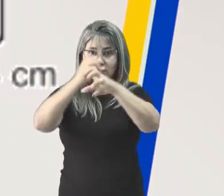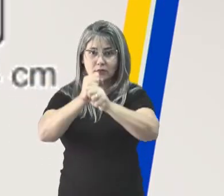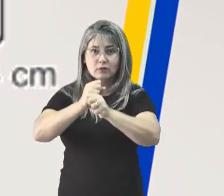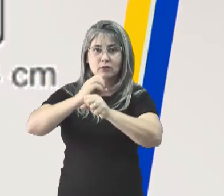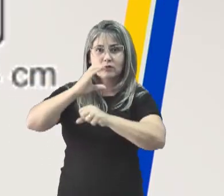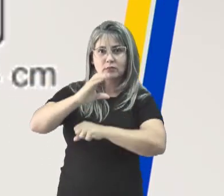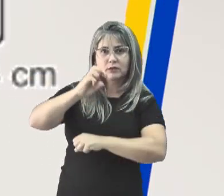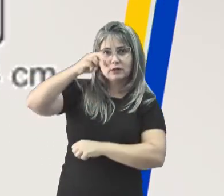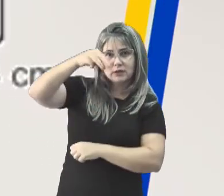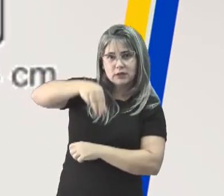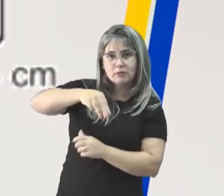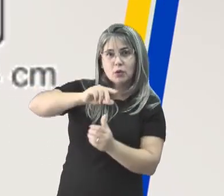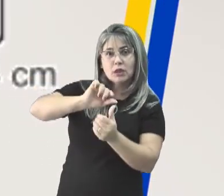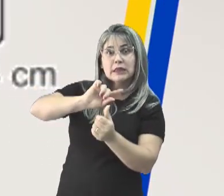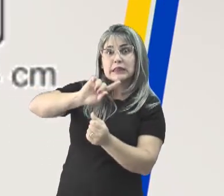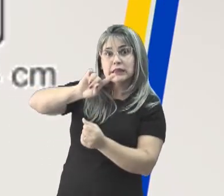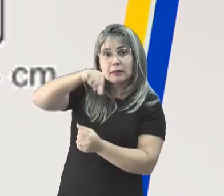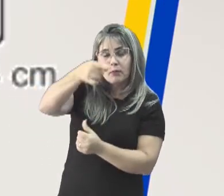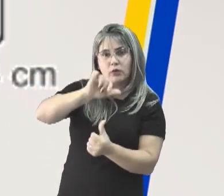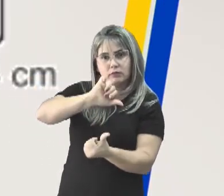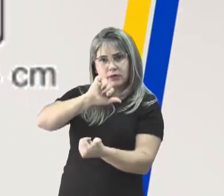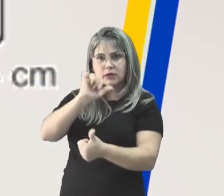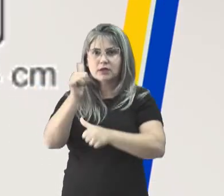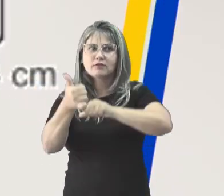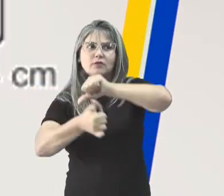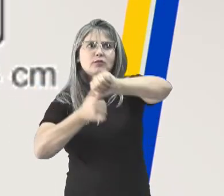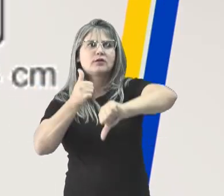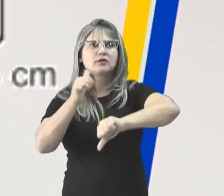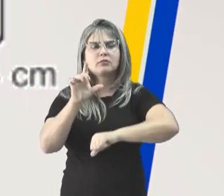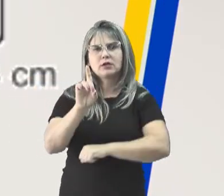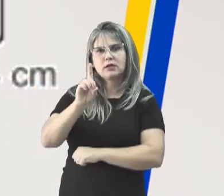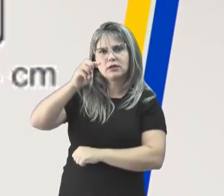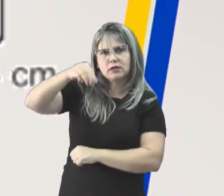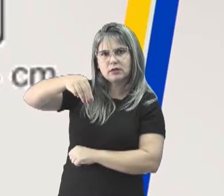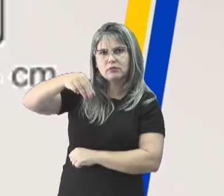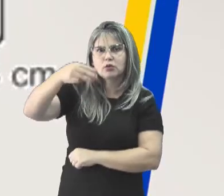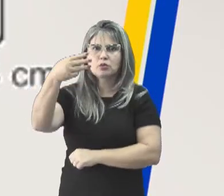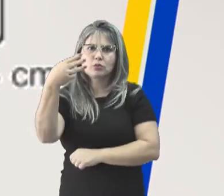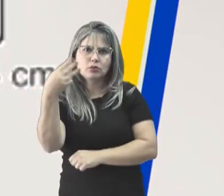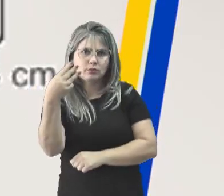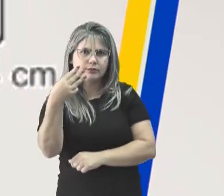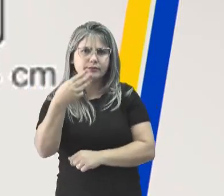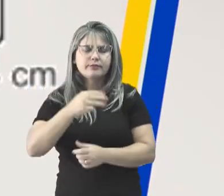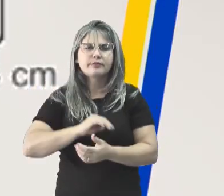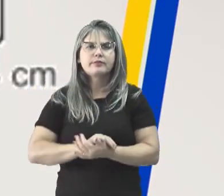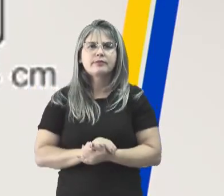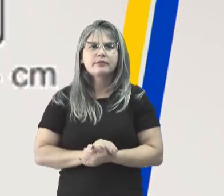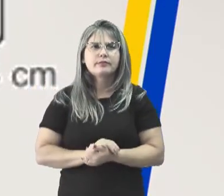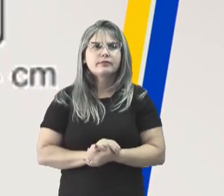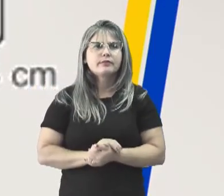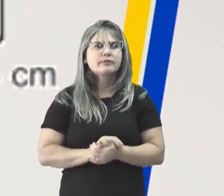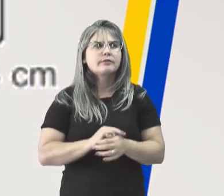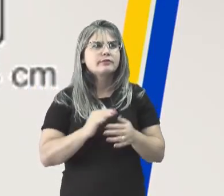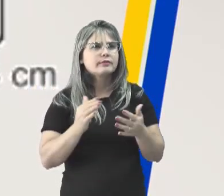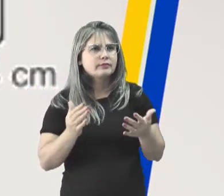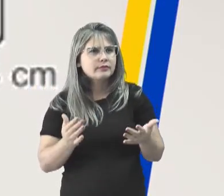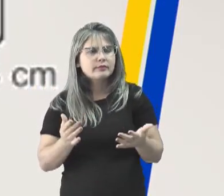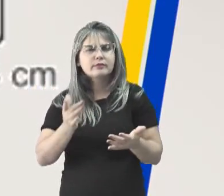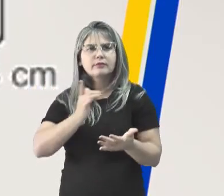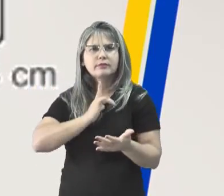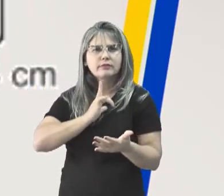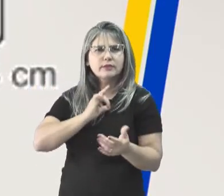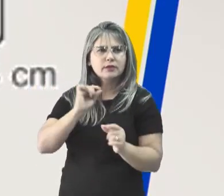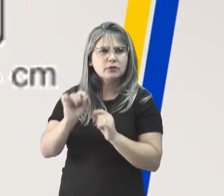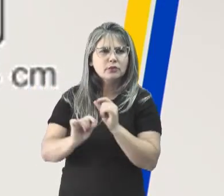que aí vai encontrar em centímetro cúbico, e faz a transformação para decímetro cúbico. Bem, como os números aqui, ó, estão